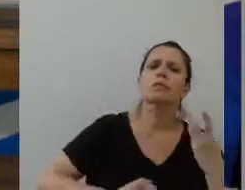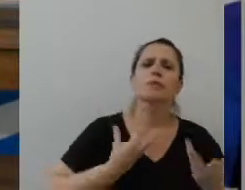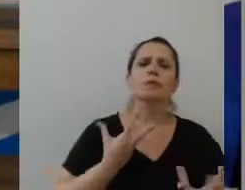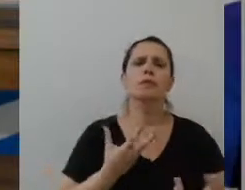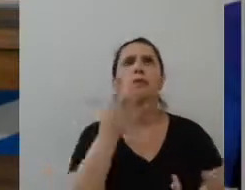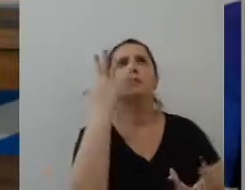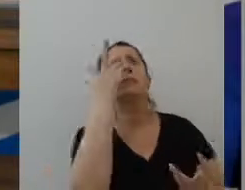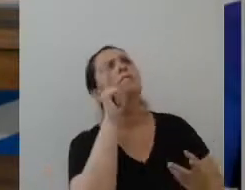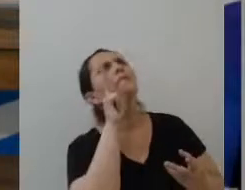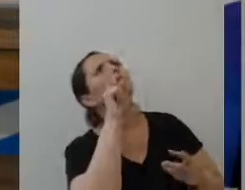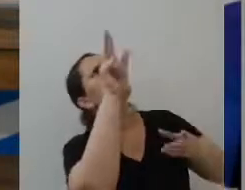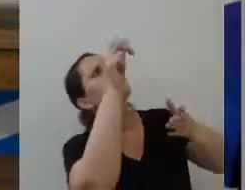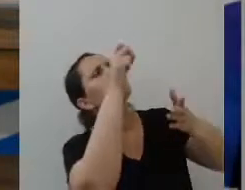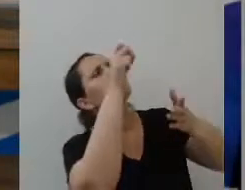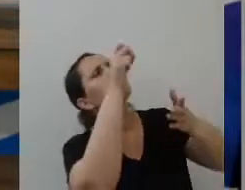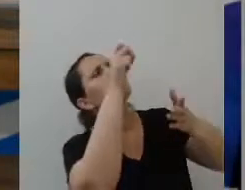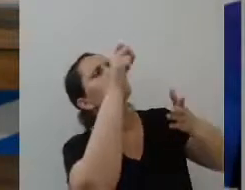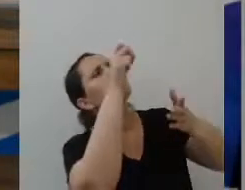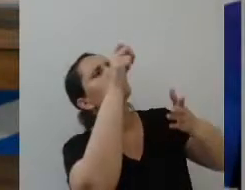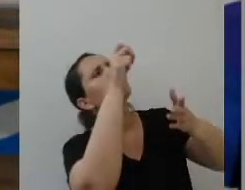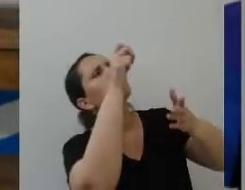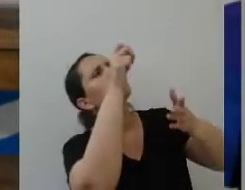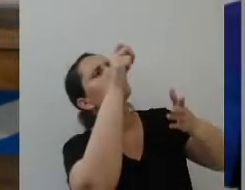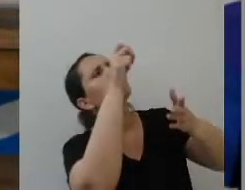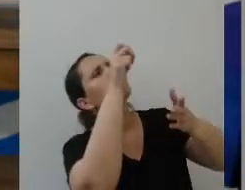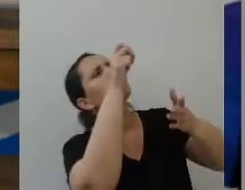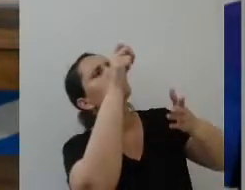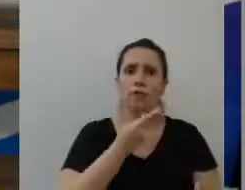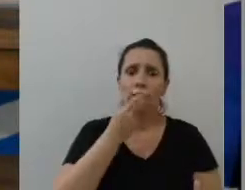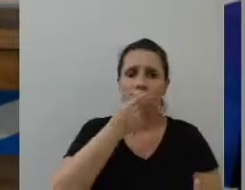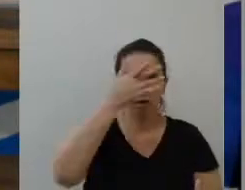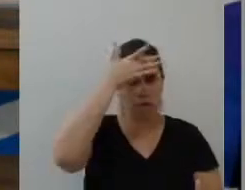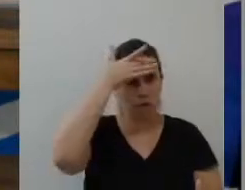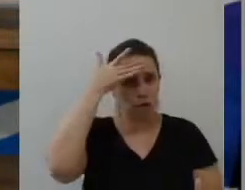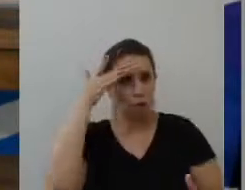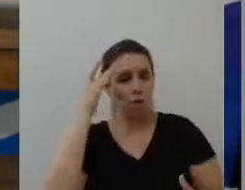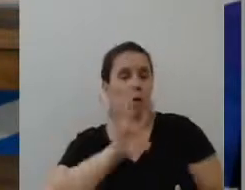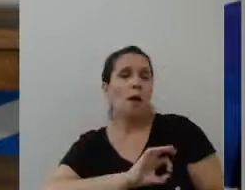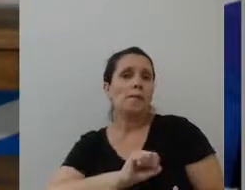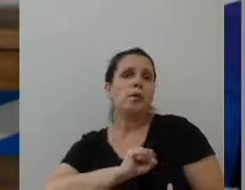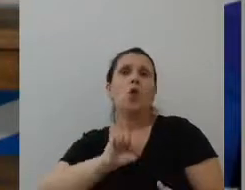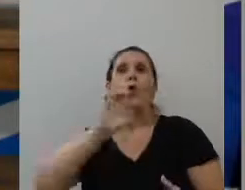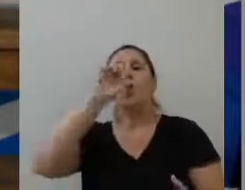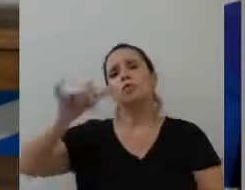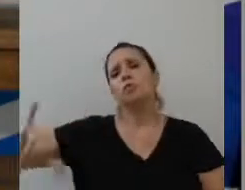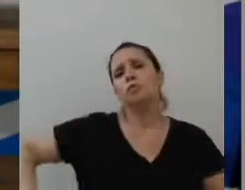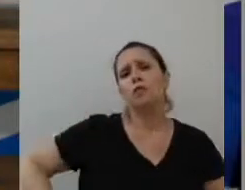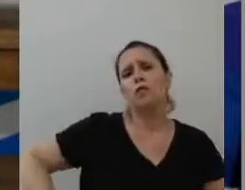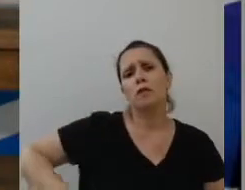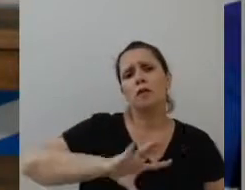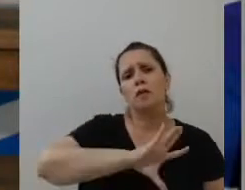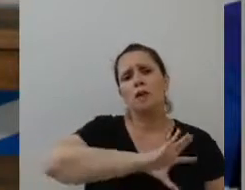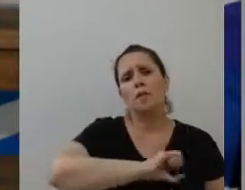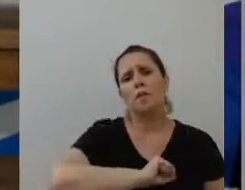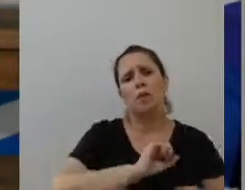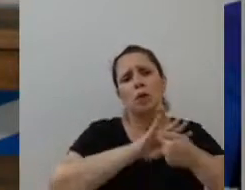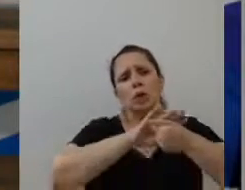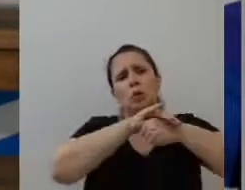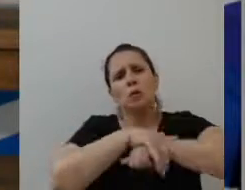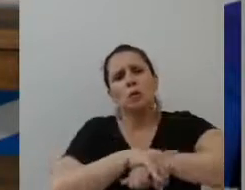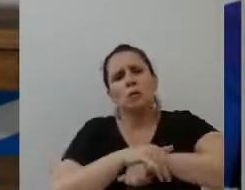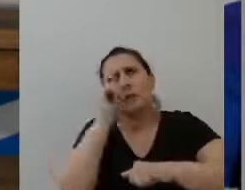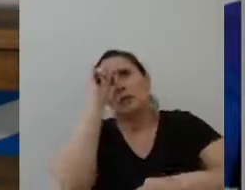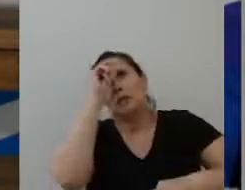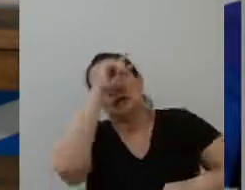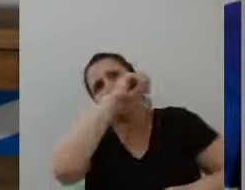né, que eu nunca passei por essa situação, mas dizem que as pessoas que estão apaixonadas ou sofrendo por amor, à noite é que o bicho pega, né? À